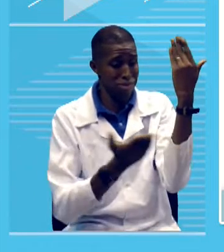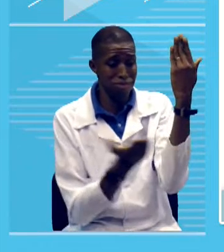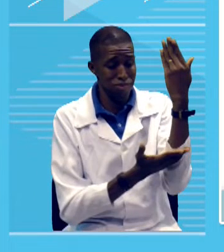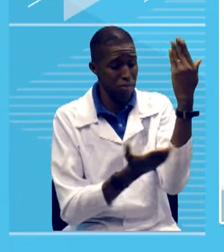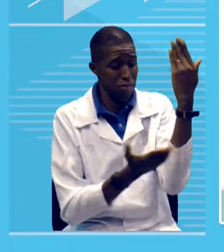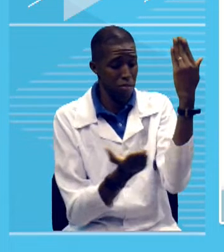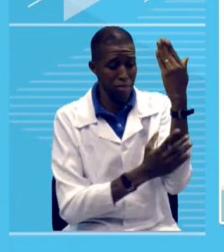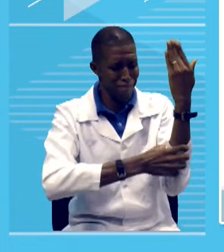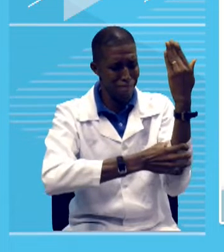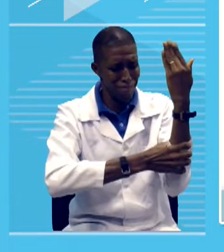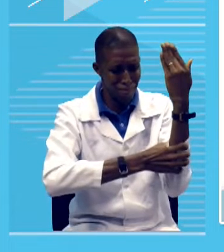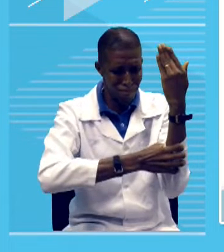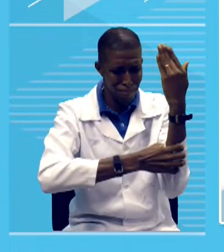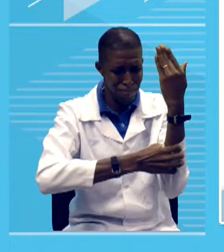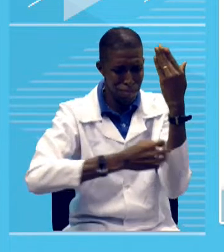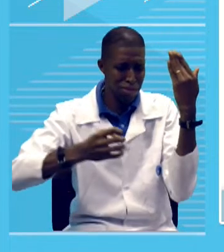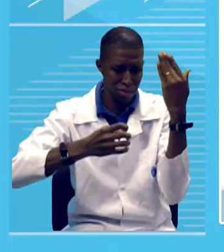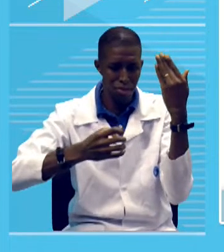sozinha